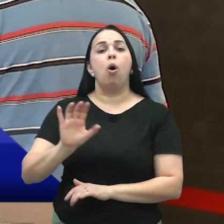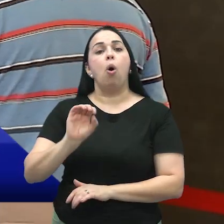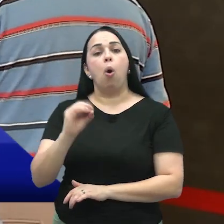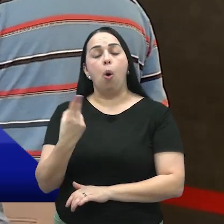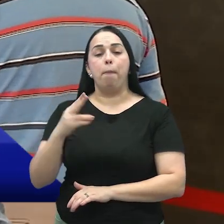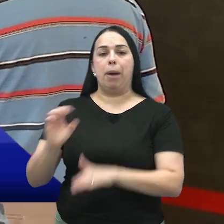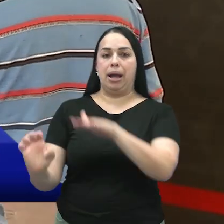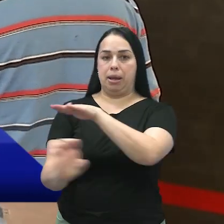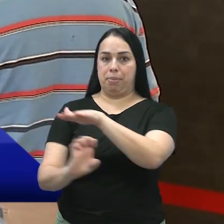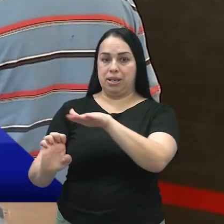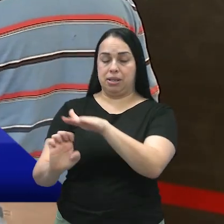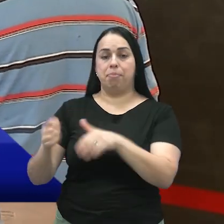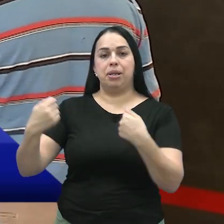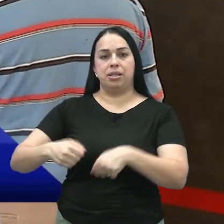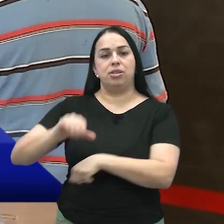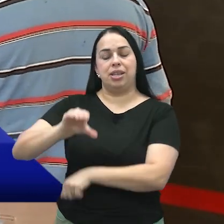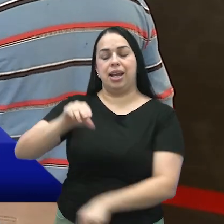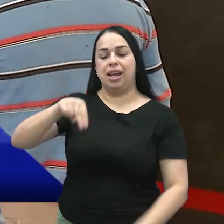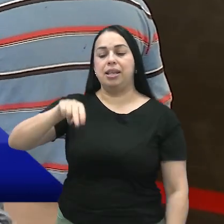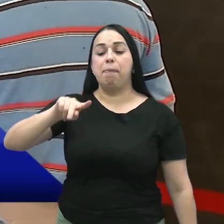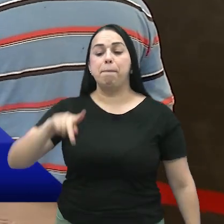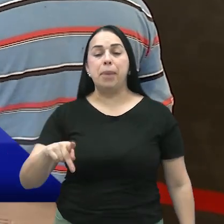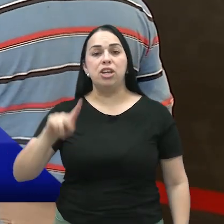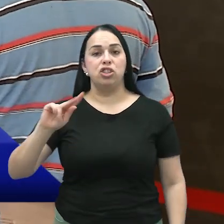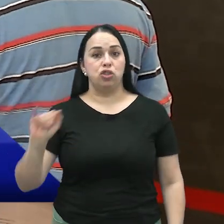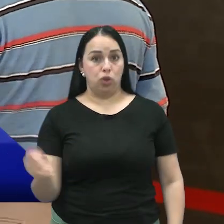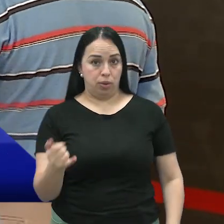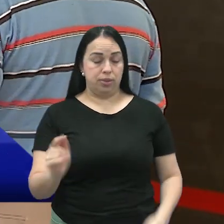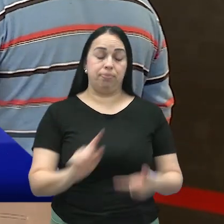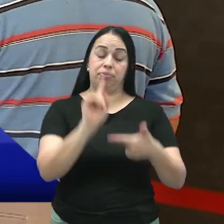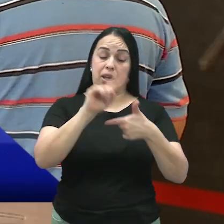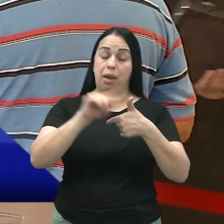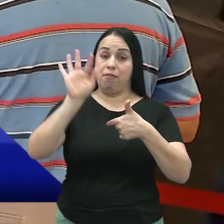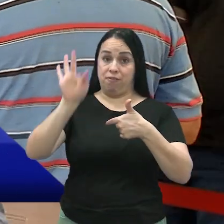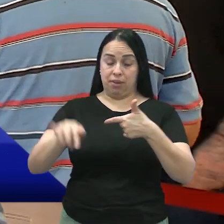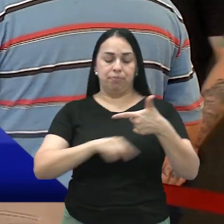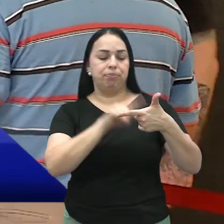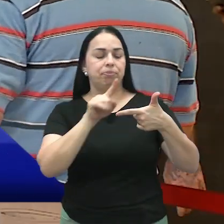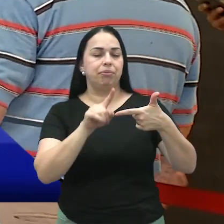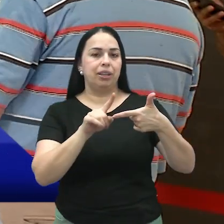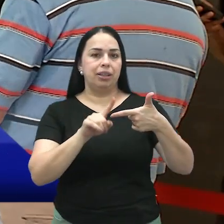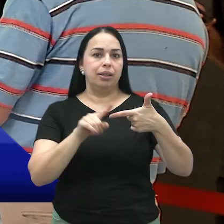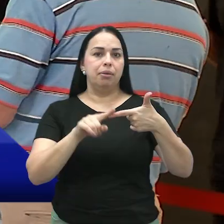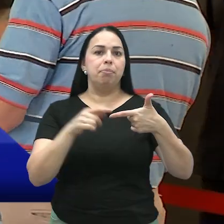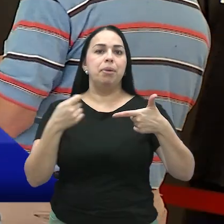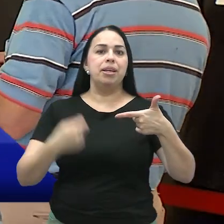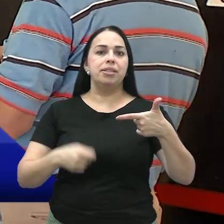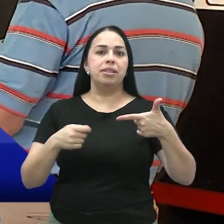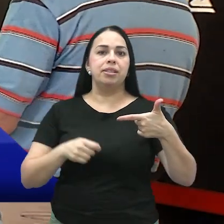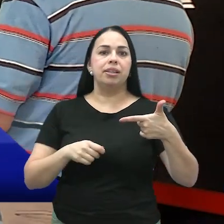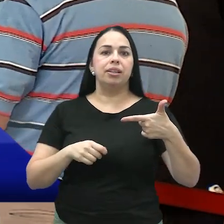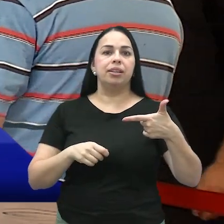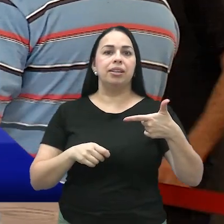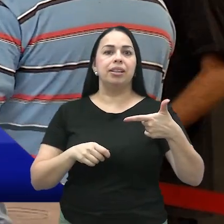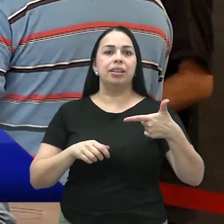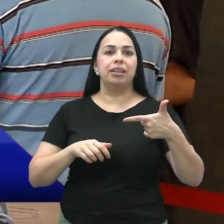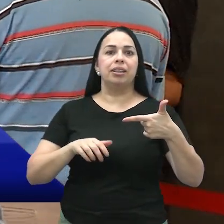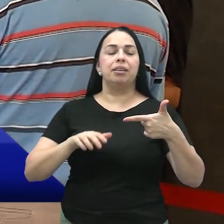pessoa jurídica o CNPJ. Na segunda fase do processo, o proprietário do veículo deve buscar